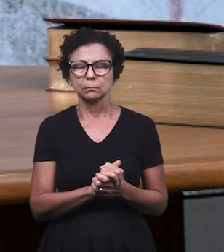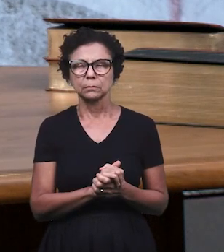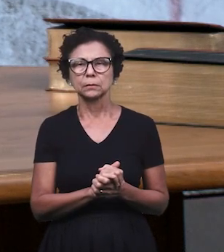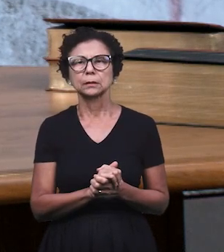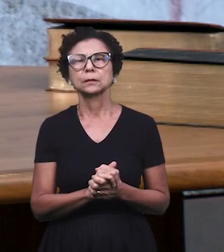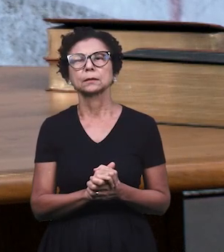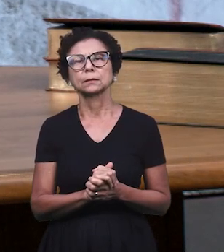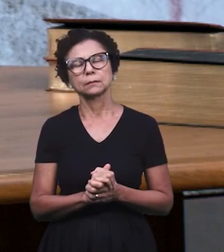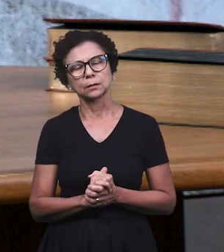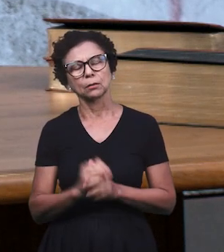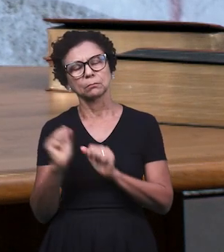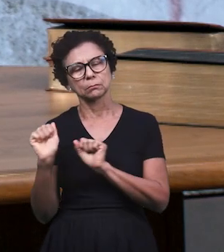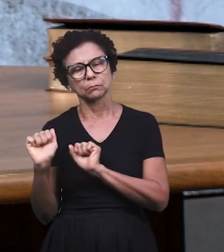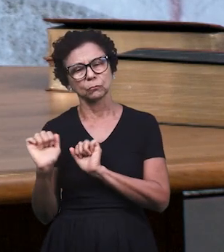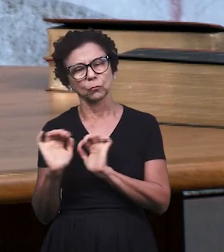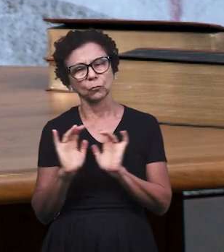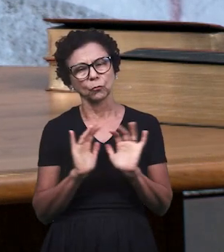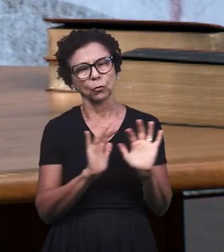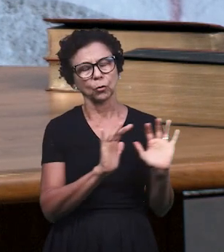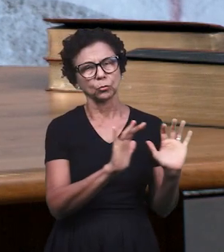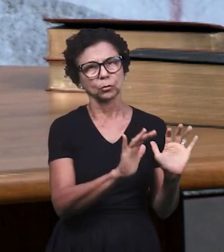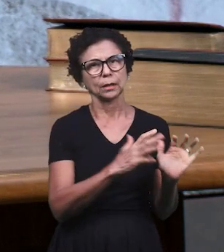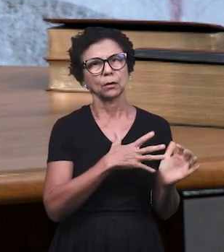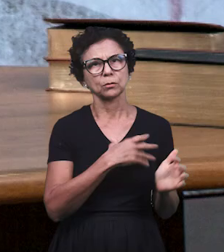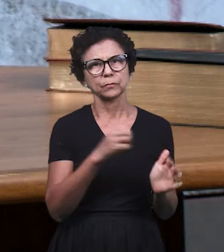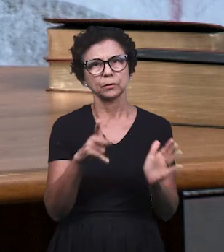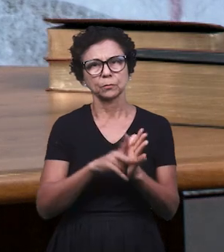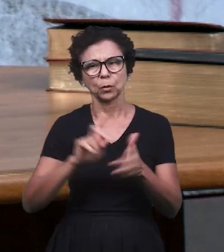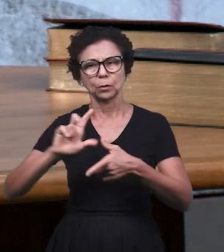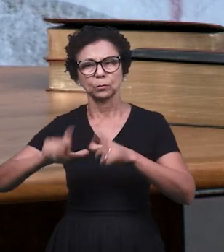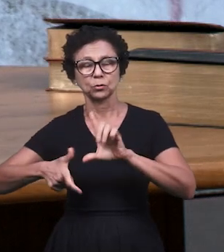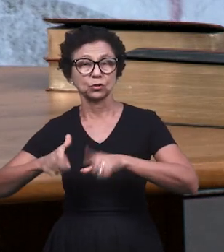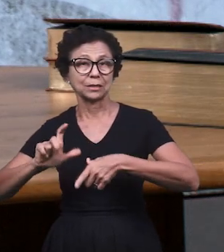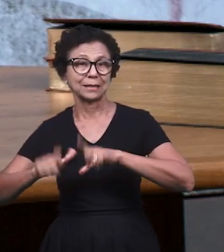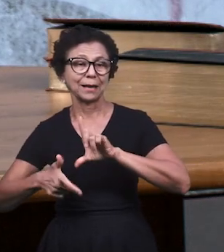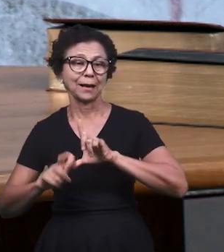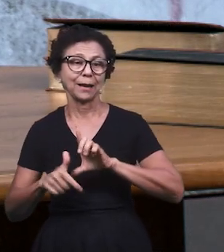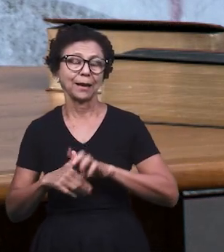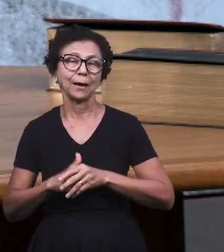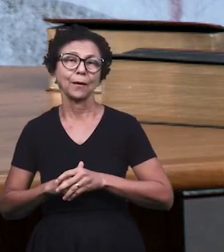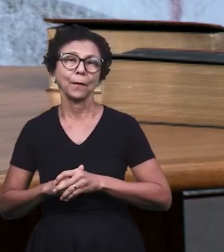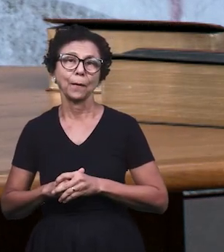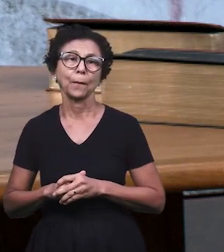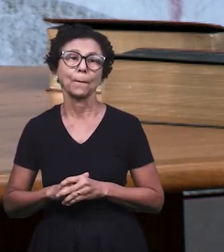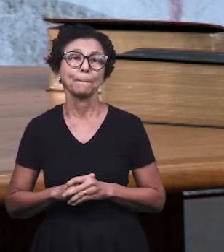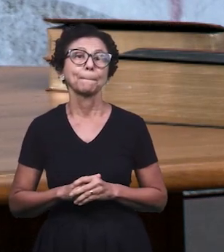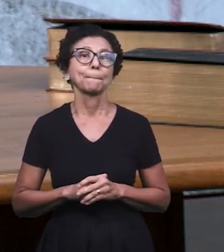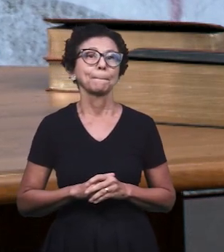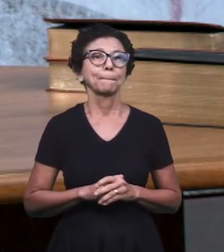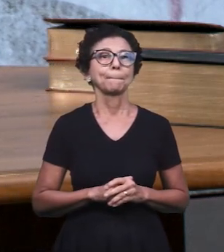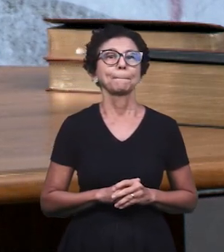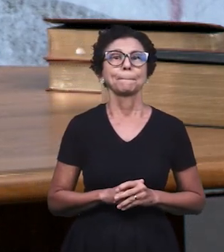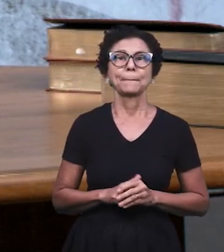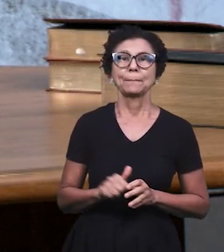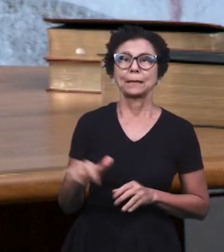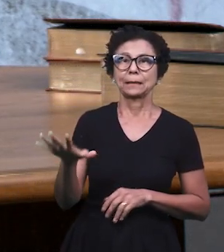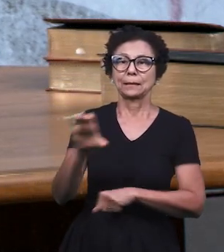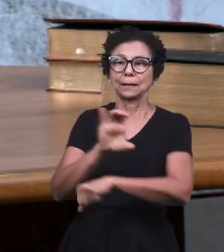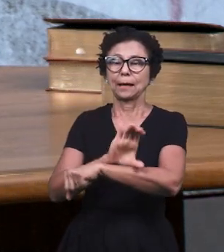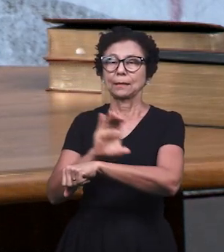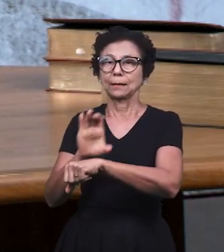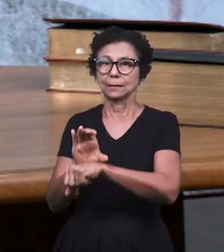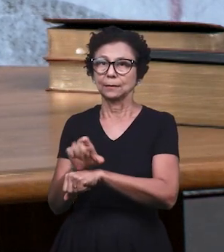de Israel para comprar entre os que vinham lá, porque havia fome na terra de